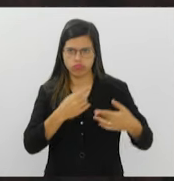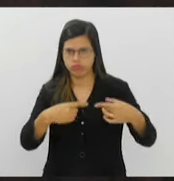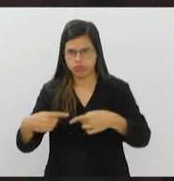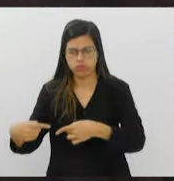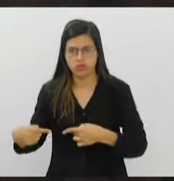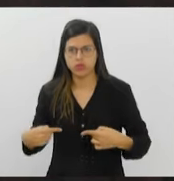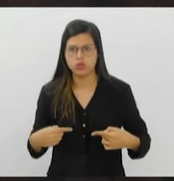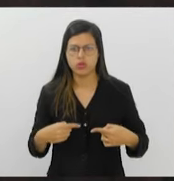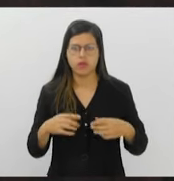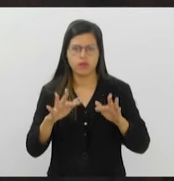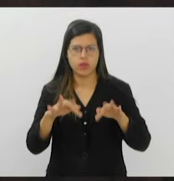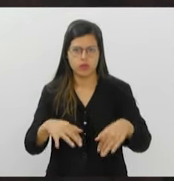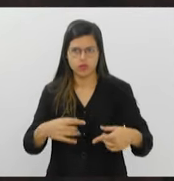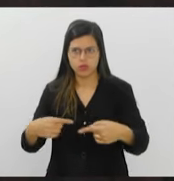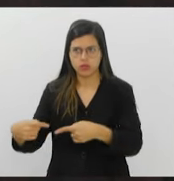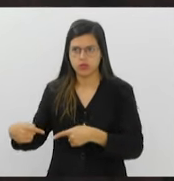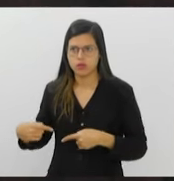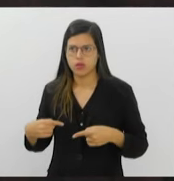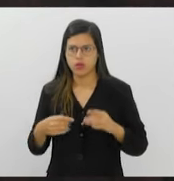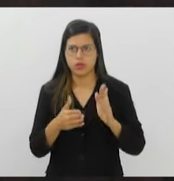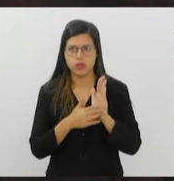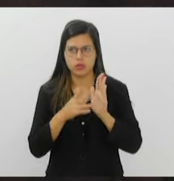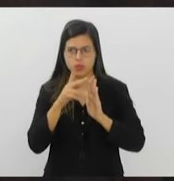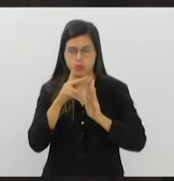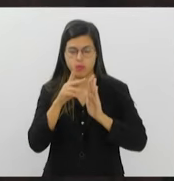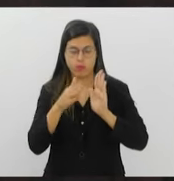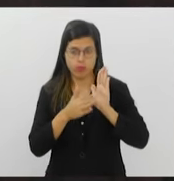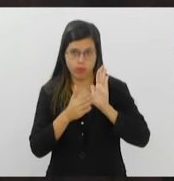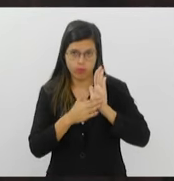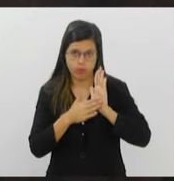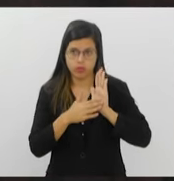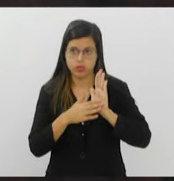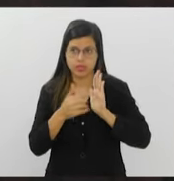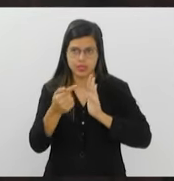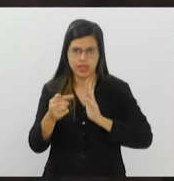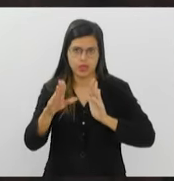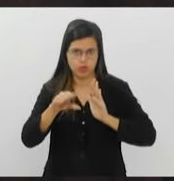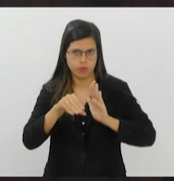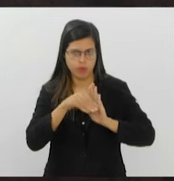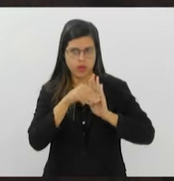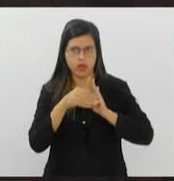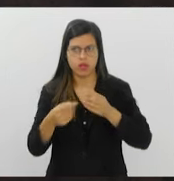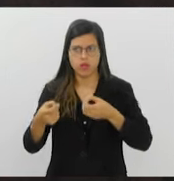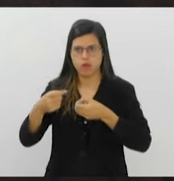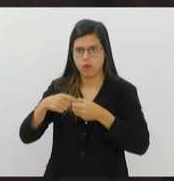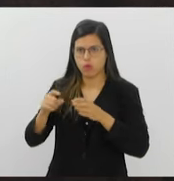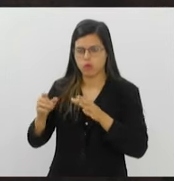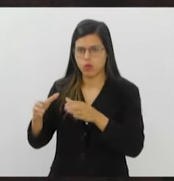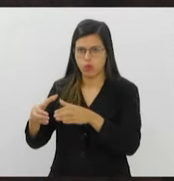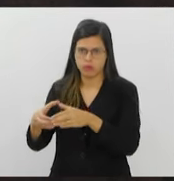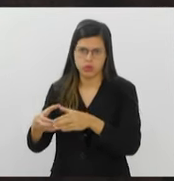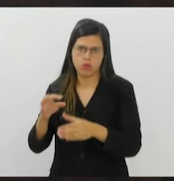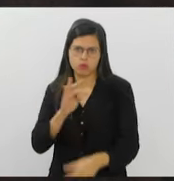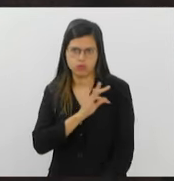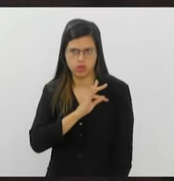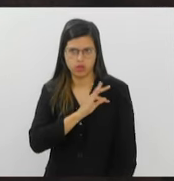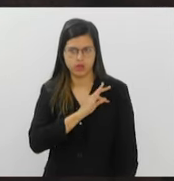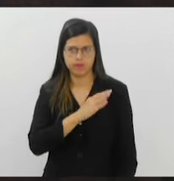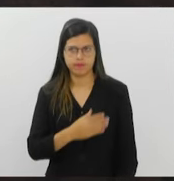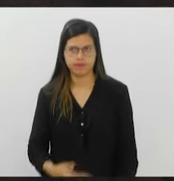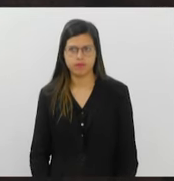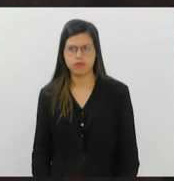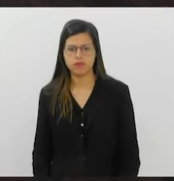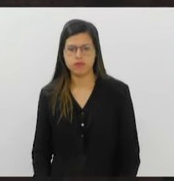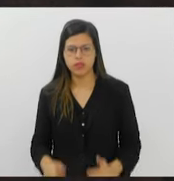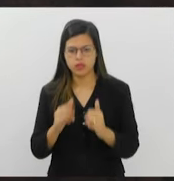discutir, encerrada a discussão. A presente proposta recebeu 7 emendas e retorna às comissões técnicas.